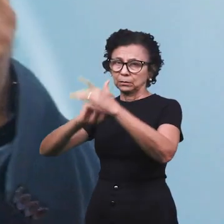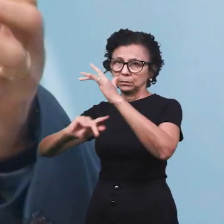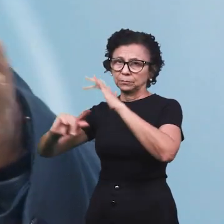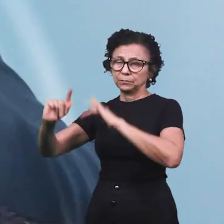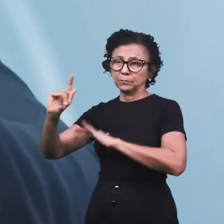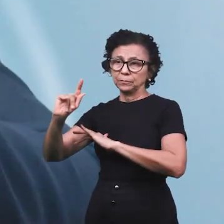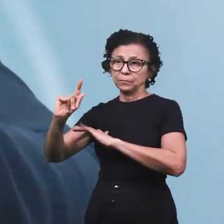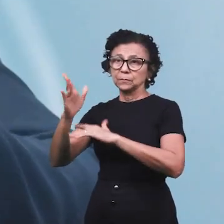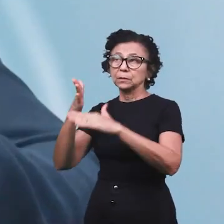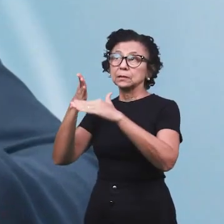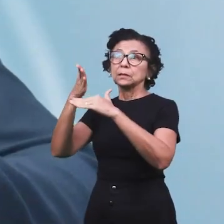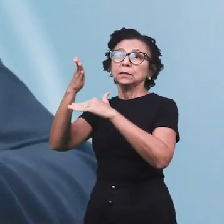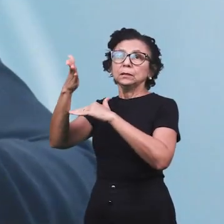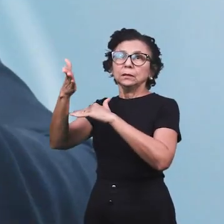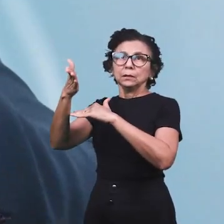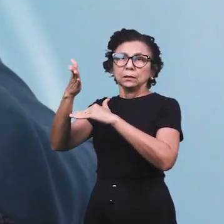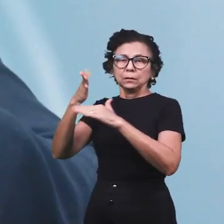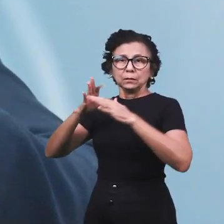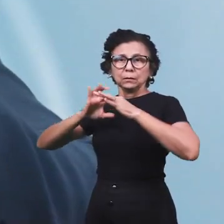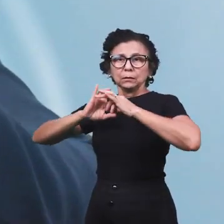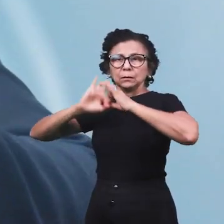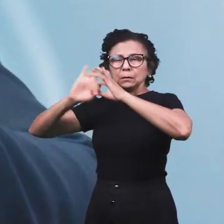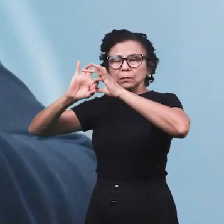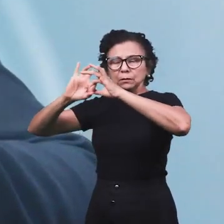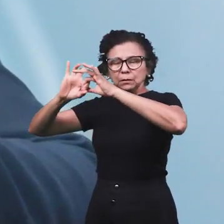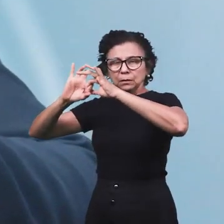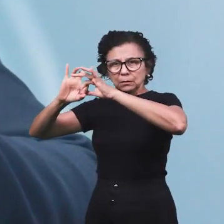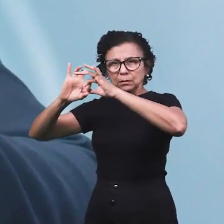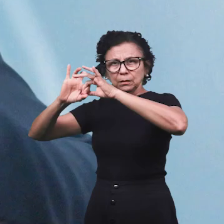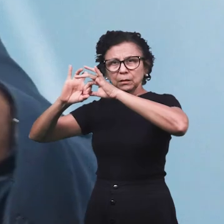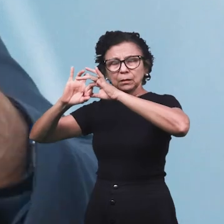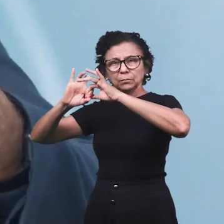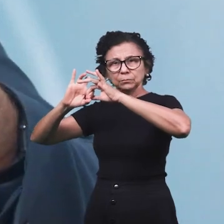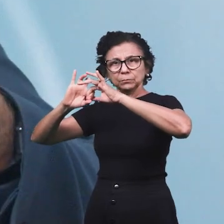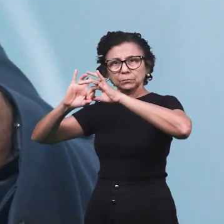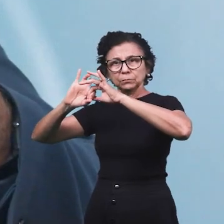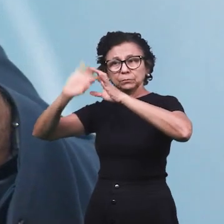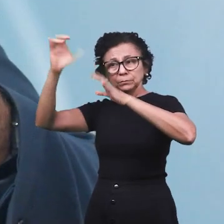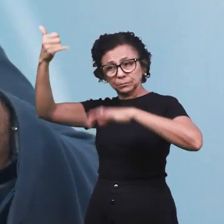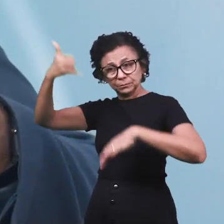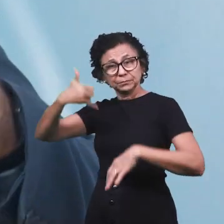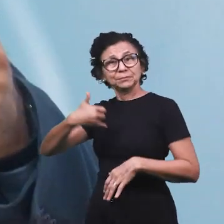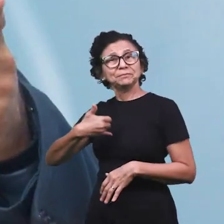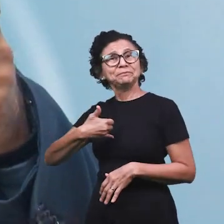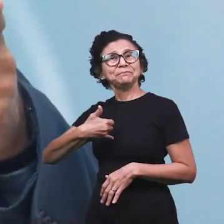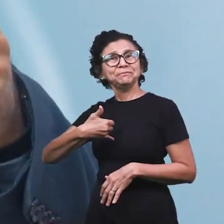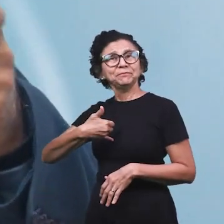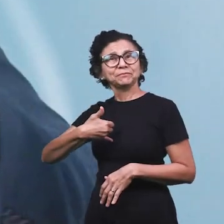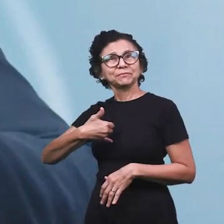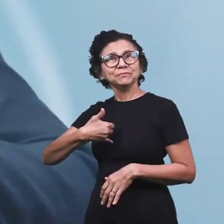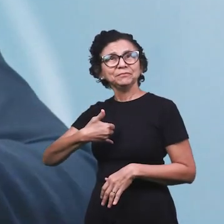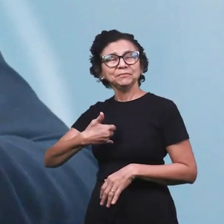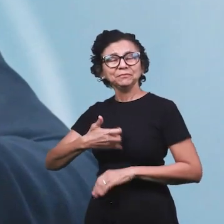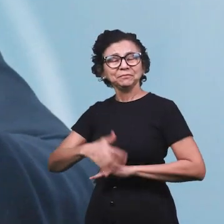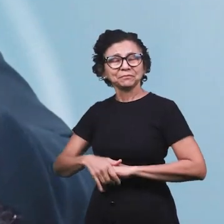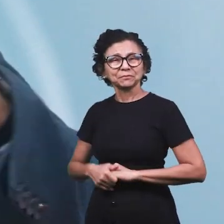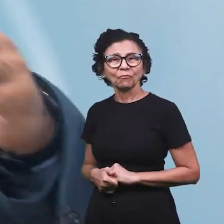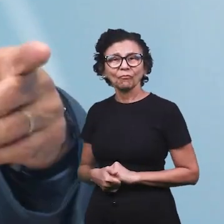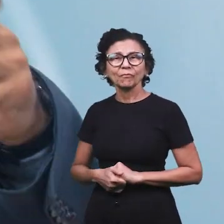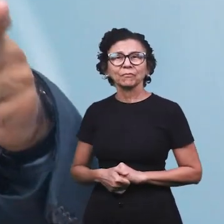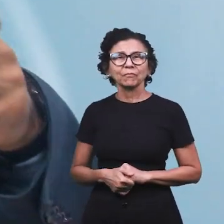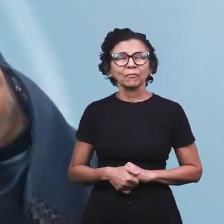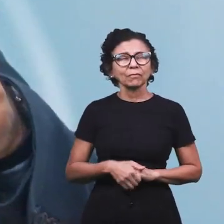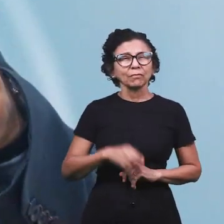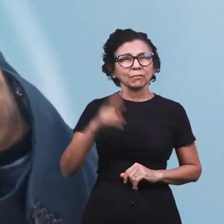esse acesso, com essa liberdade, com essa comunhão que Deus nos dá, ele fala. E muito bom você falar isso, porque eu lembro de